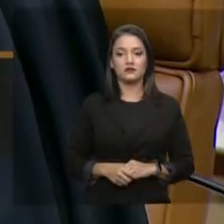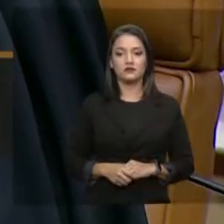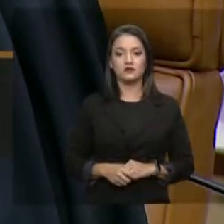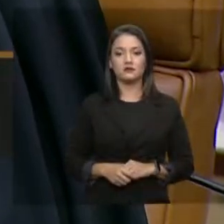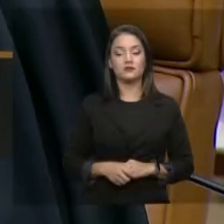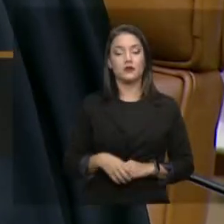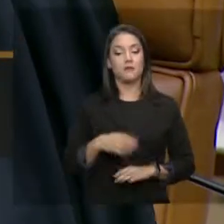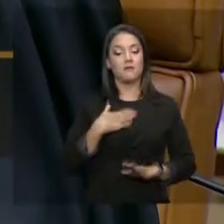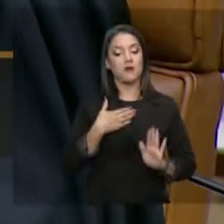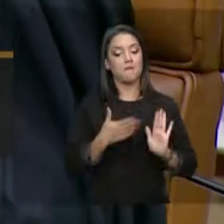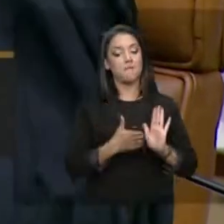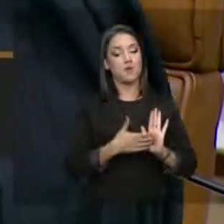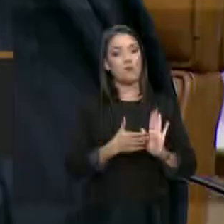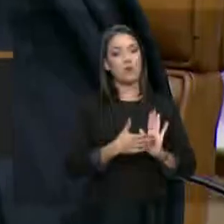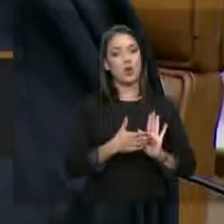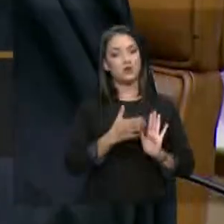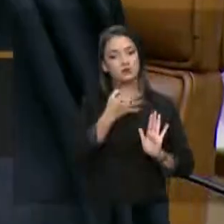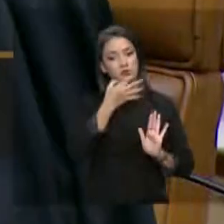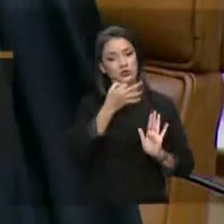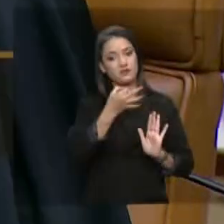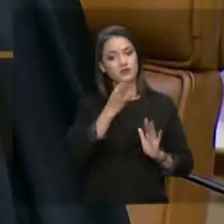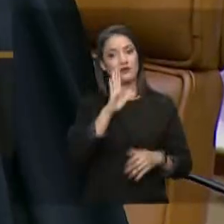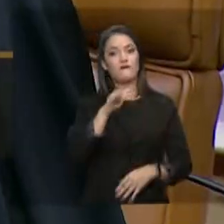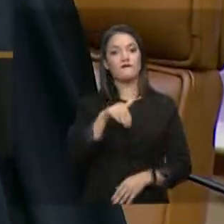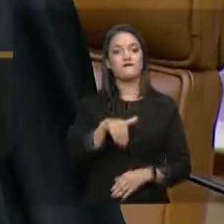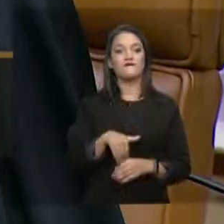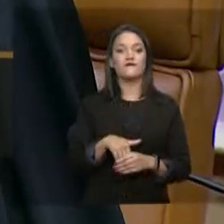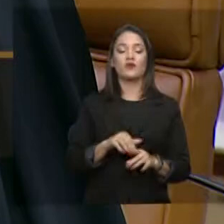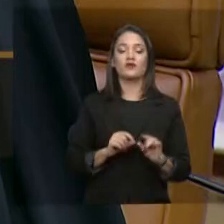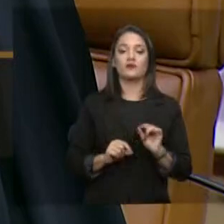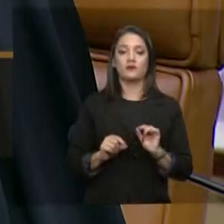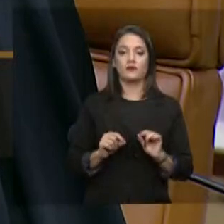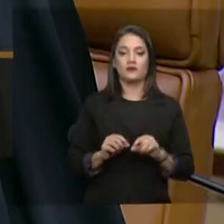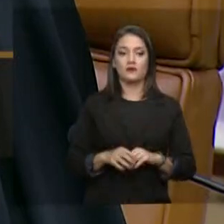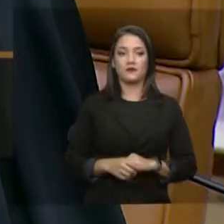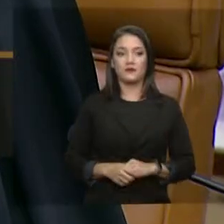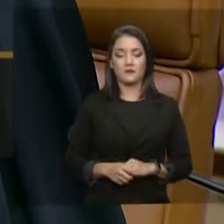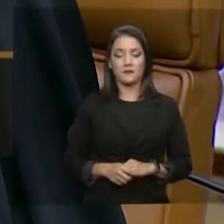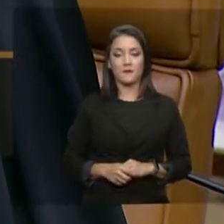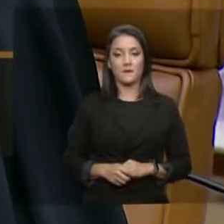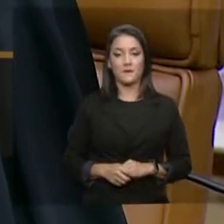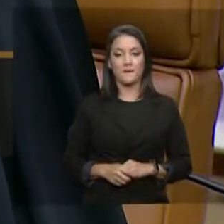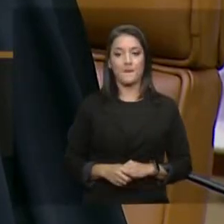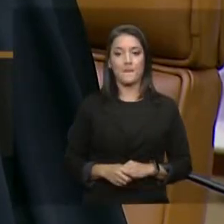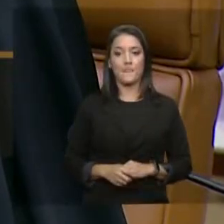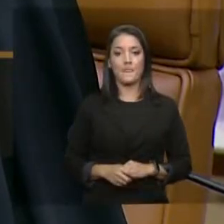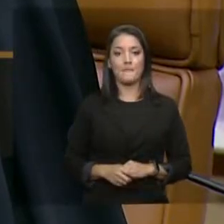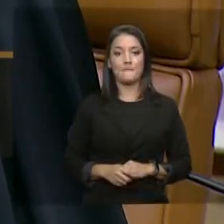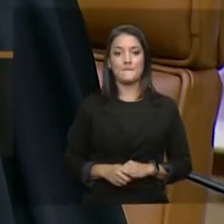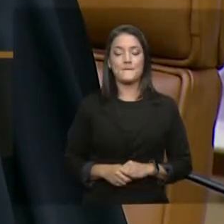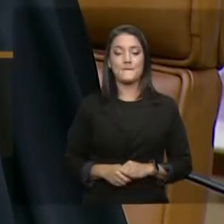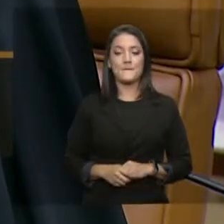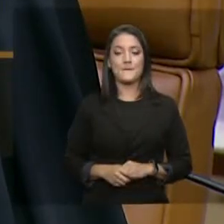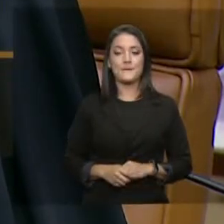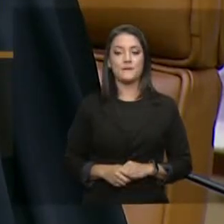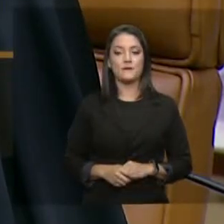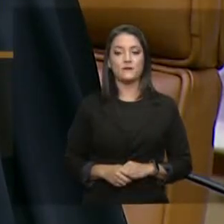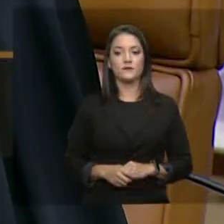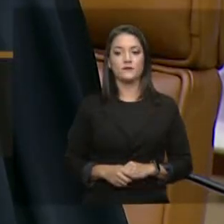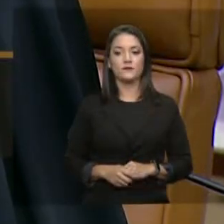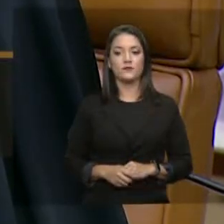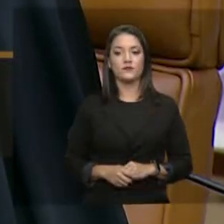se vote a questão exatamente, que é um dos pedidos da ação rescisória. Eu voto no